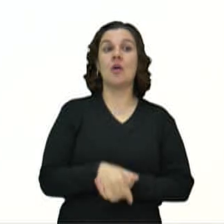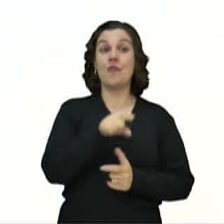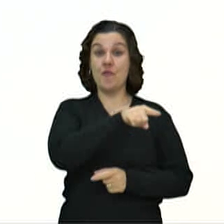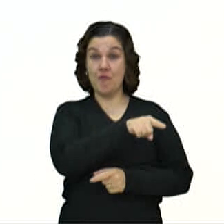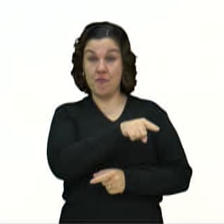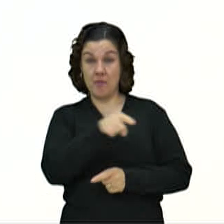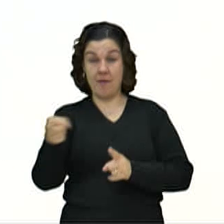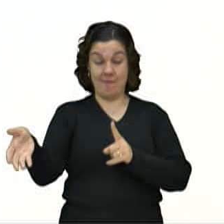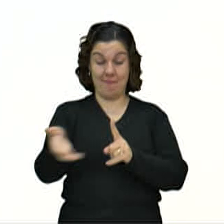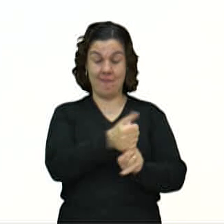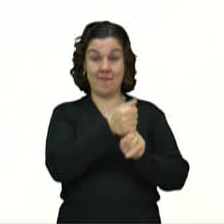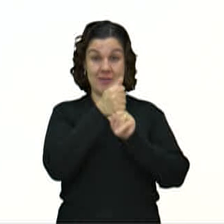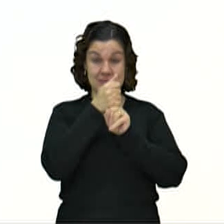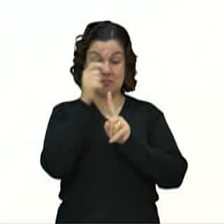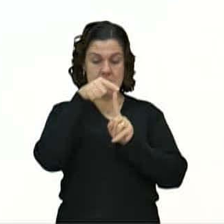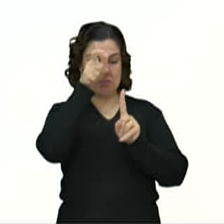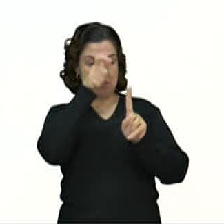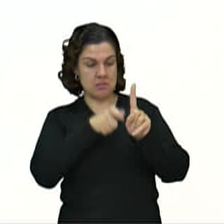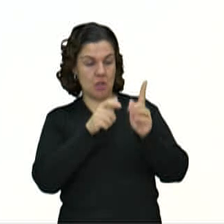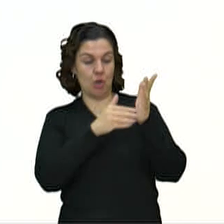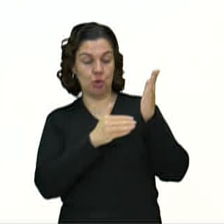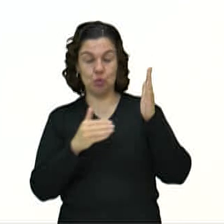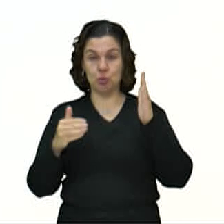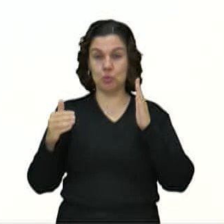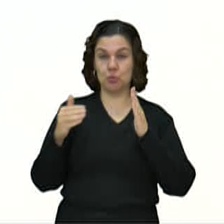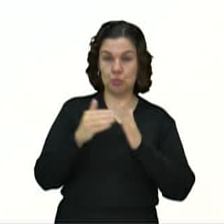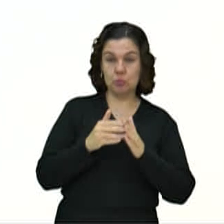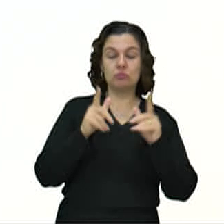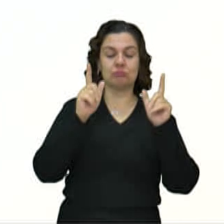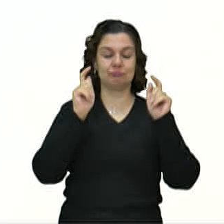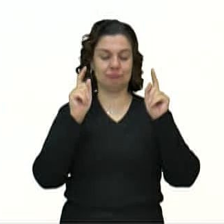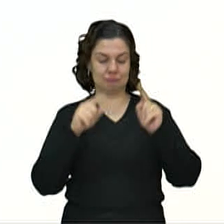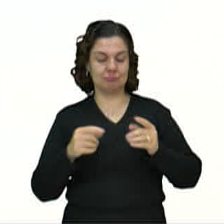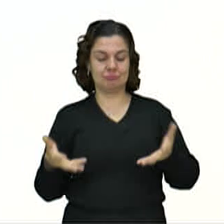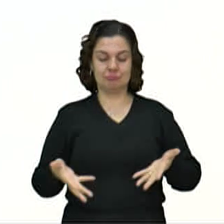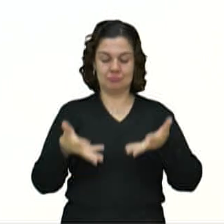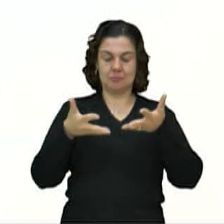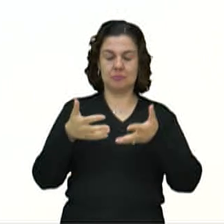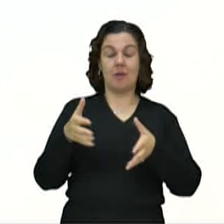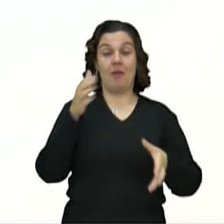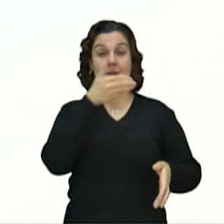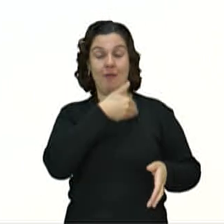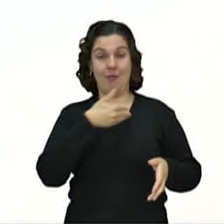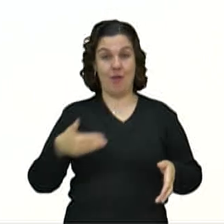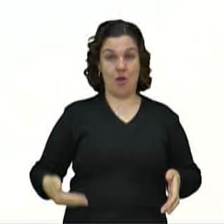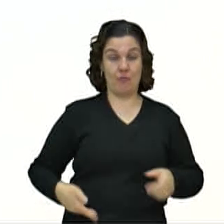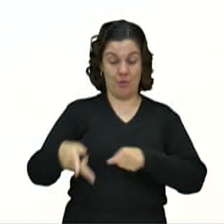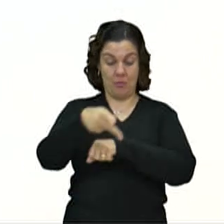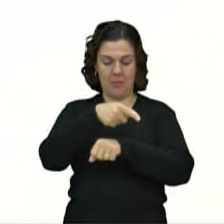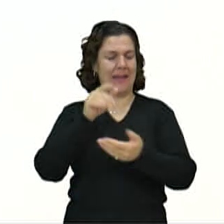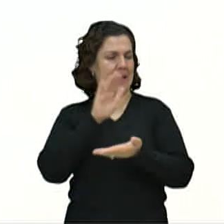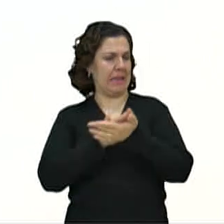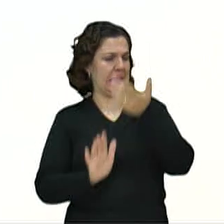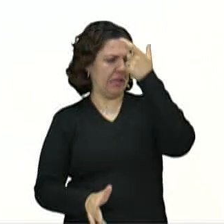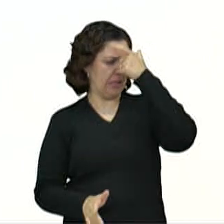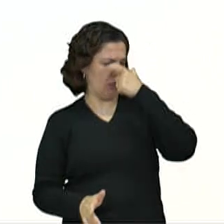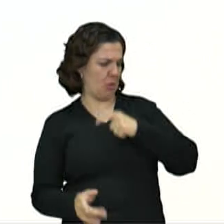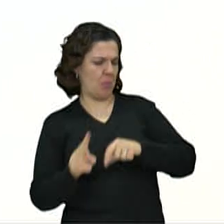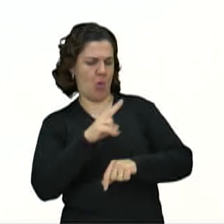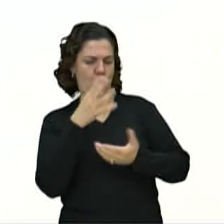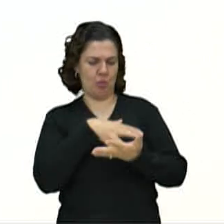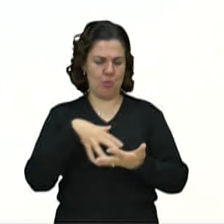o fascista, tudo está no Estado. Nada de humano nem de espiritual